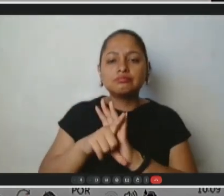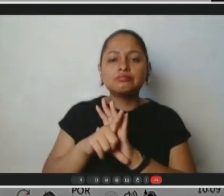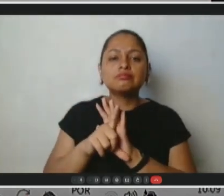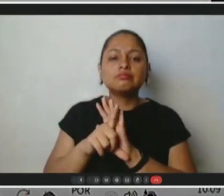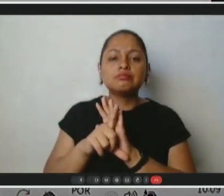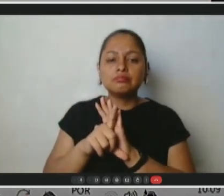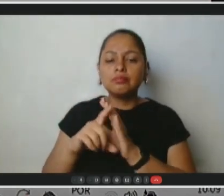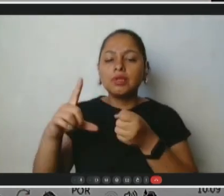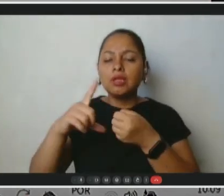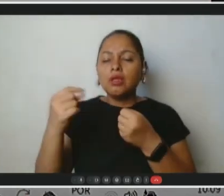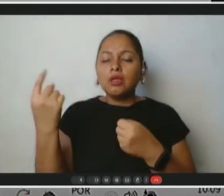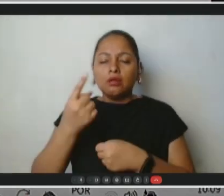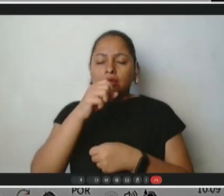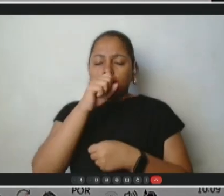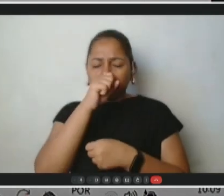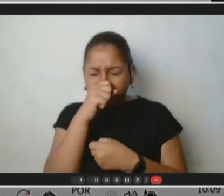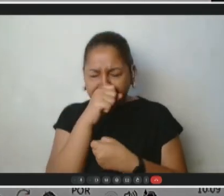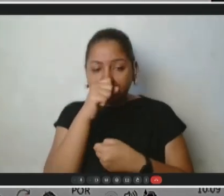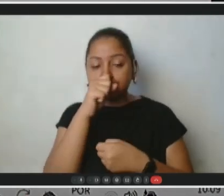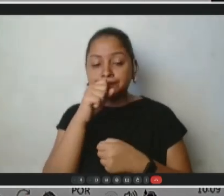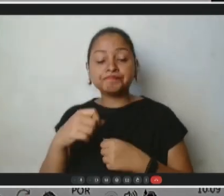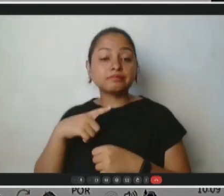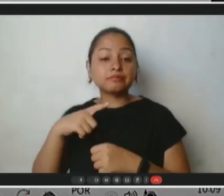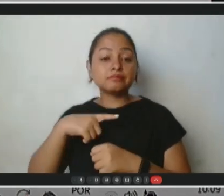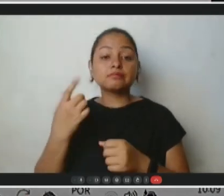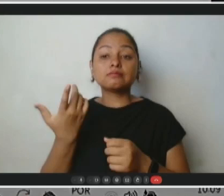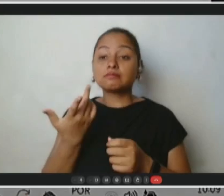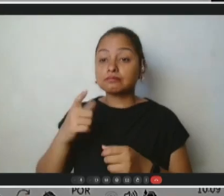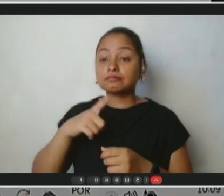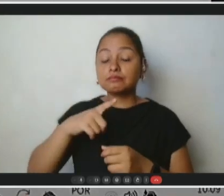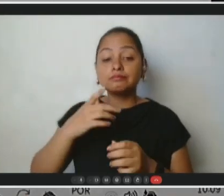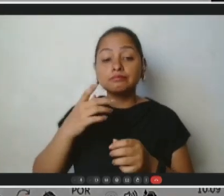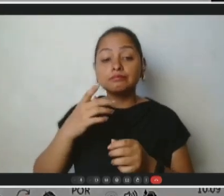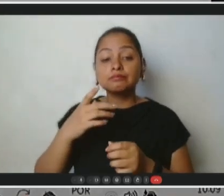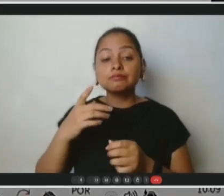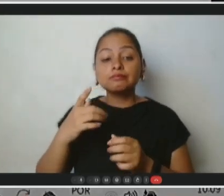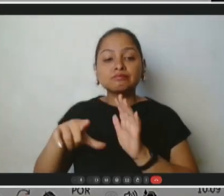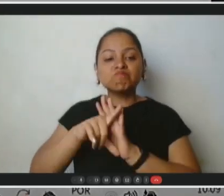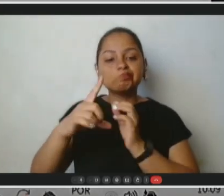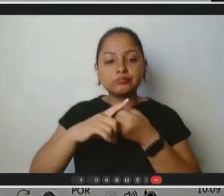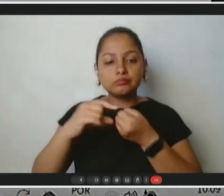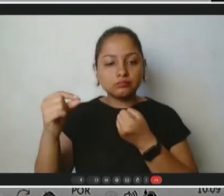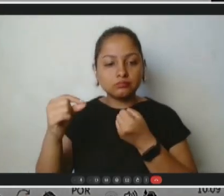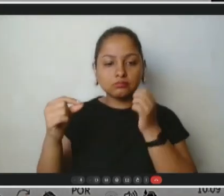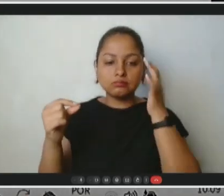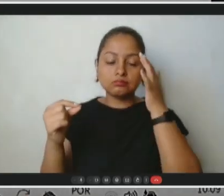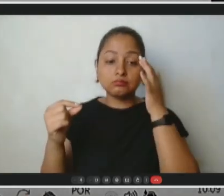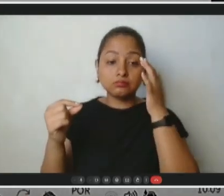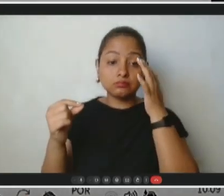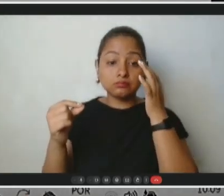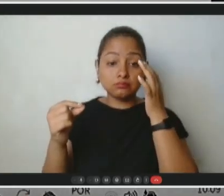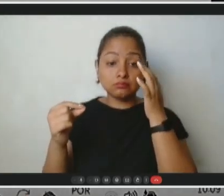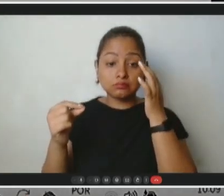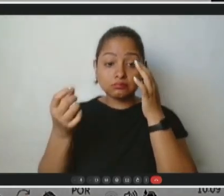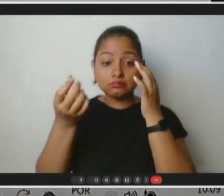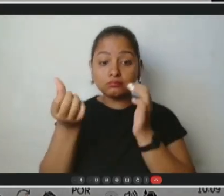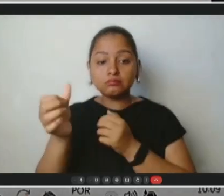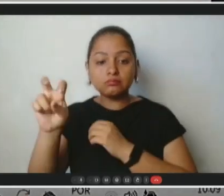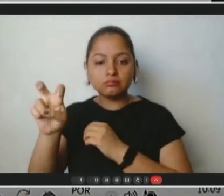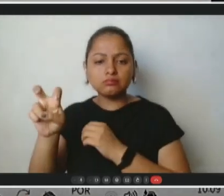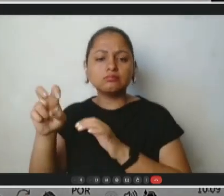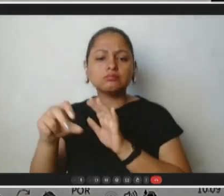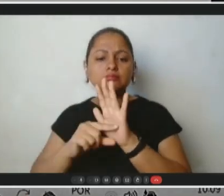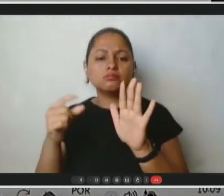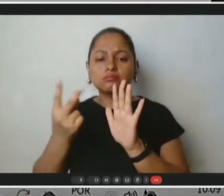1º, ficam estabelecidos em cumprimento do disposto no artigo 165, parágrafo 2º da Constituição